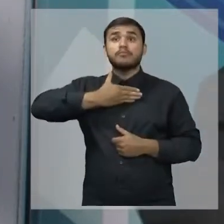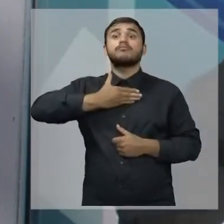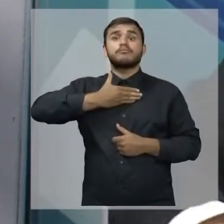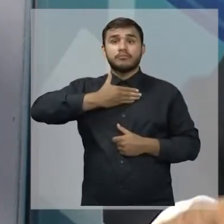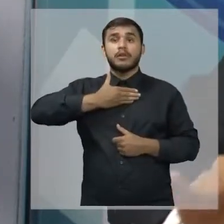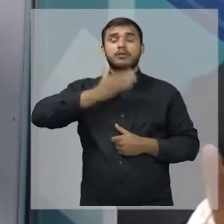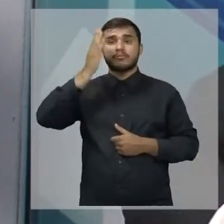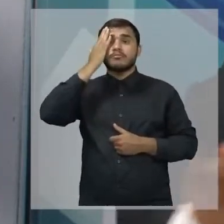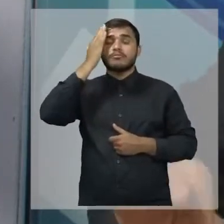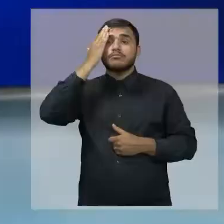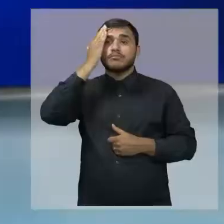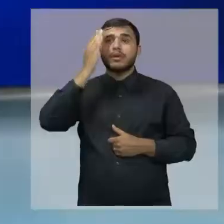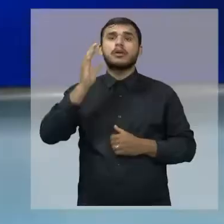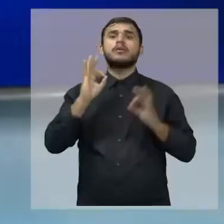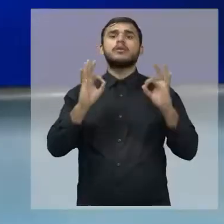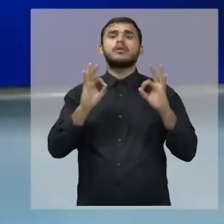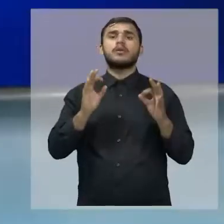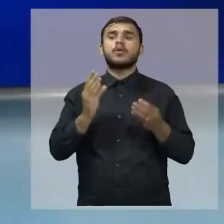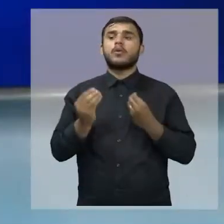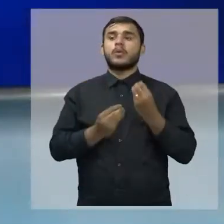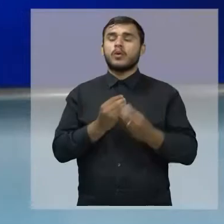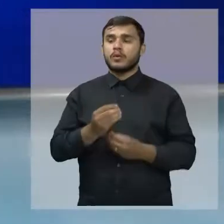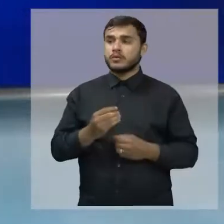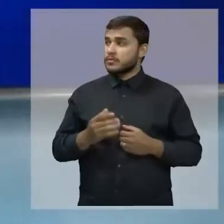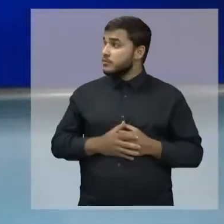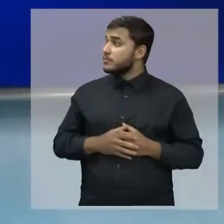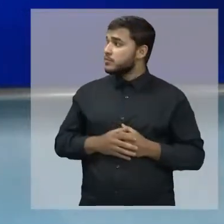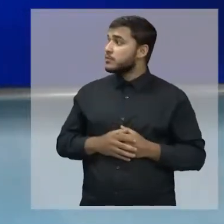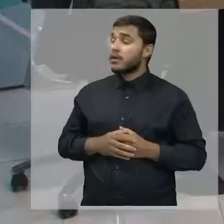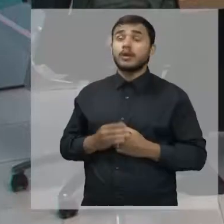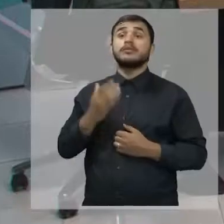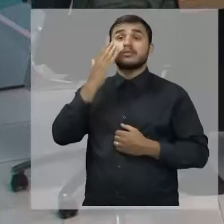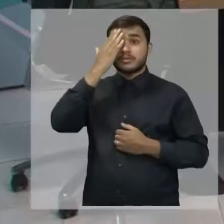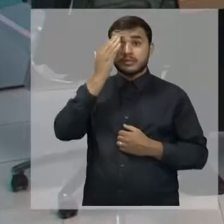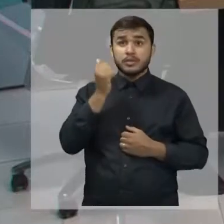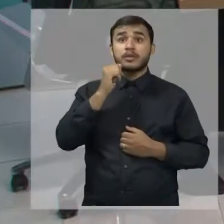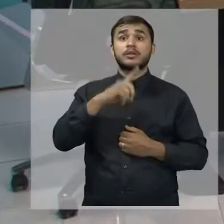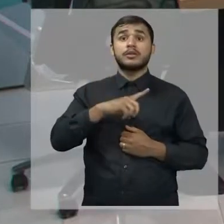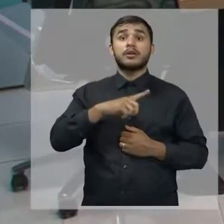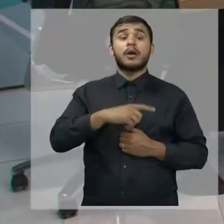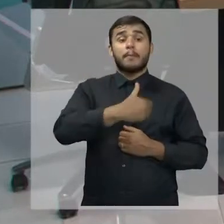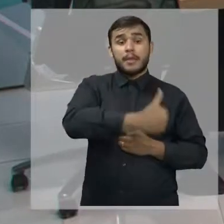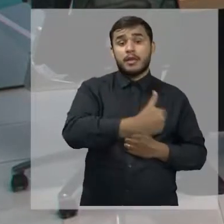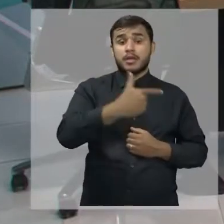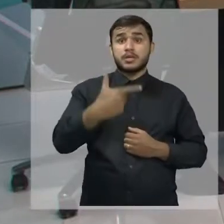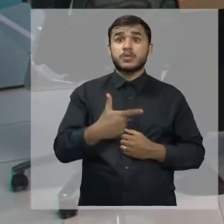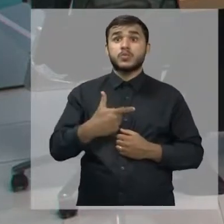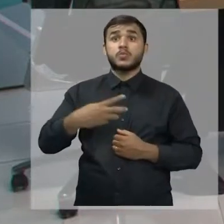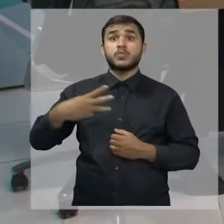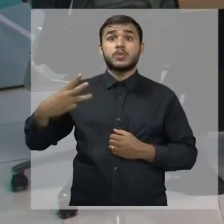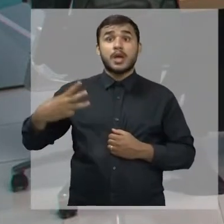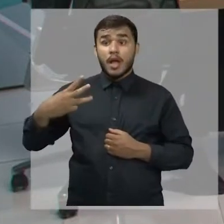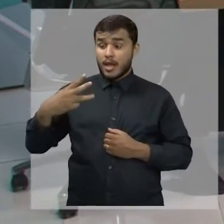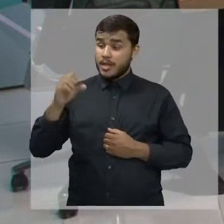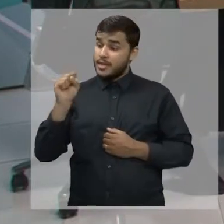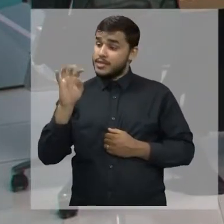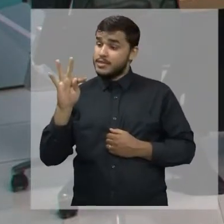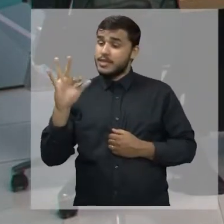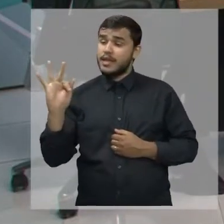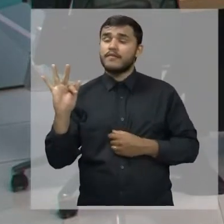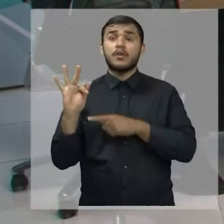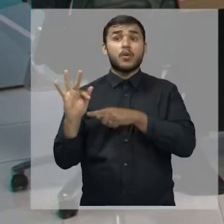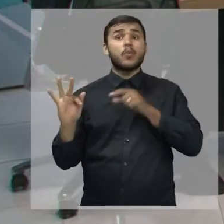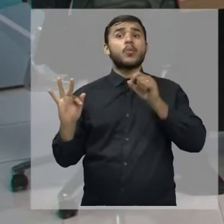autoria. Onde é que se processa isso? Onde é que se conclui isso? Na instância ordinária. Quando você vai para o Supremo, você vai discutir se